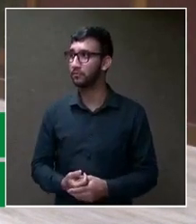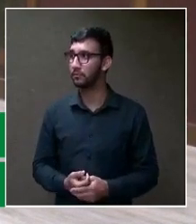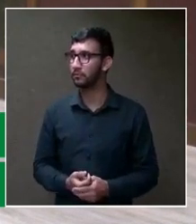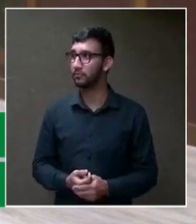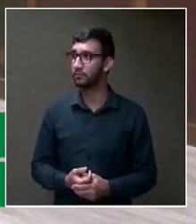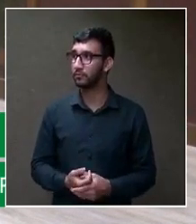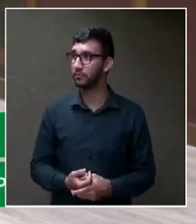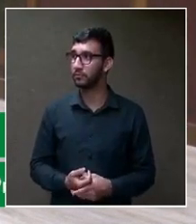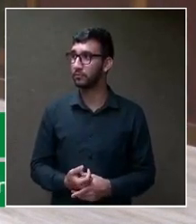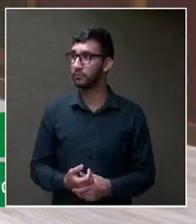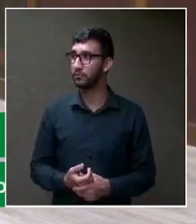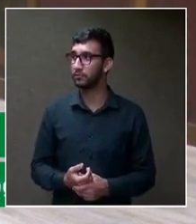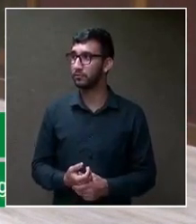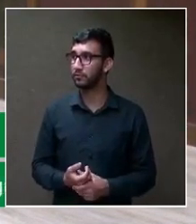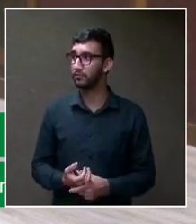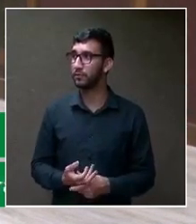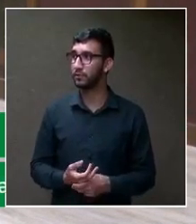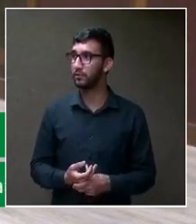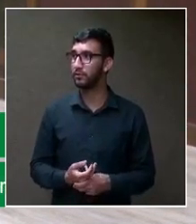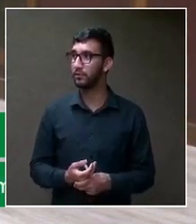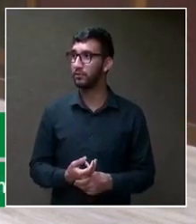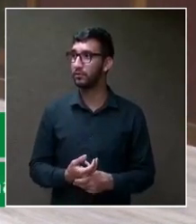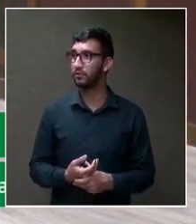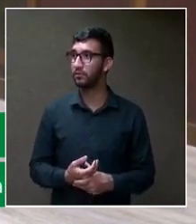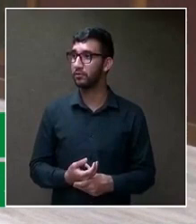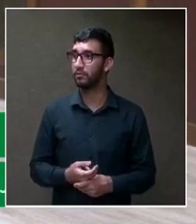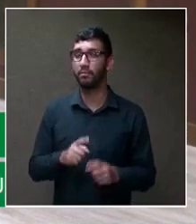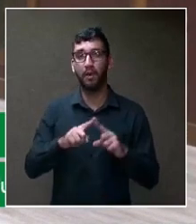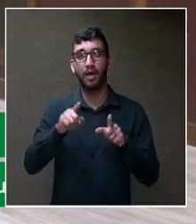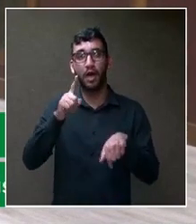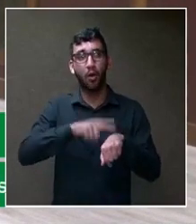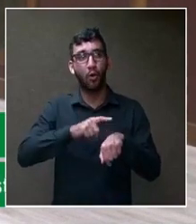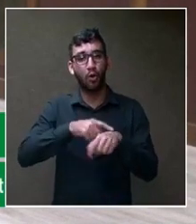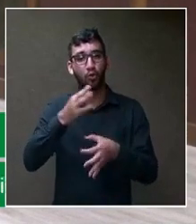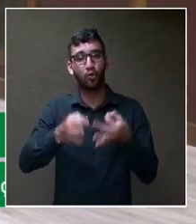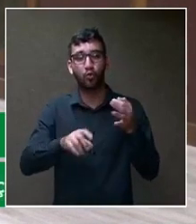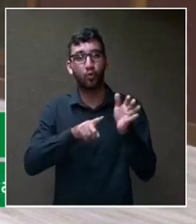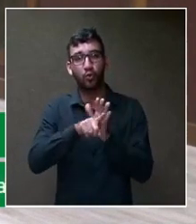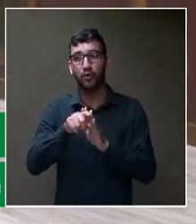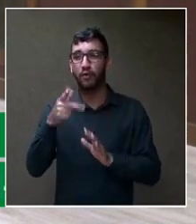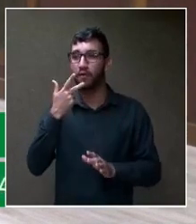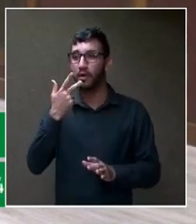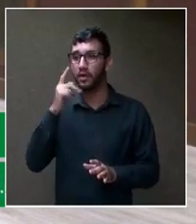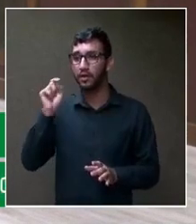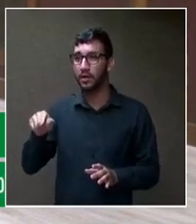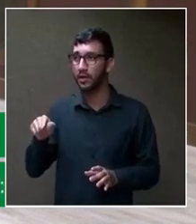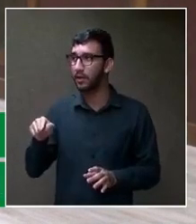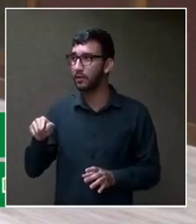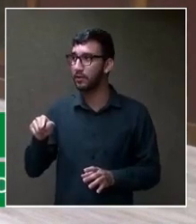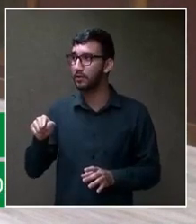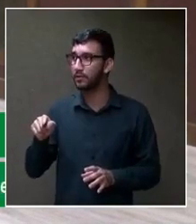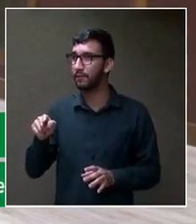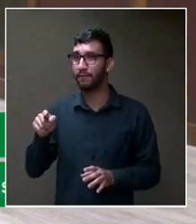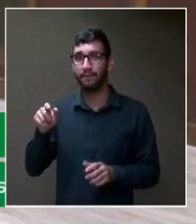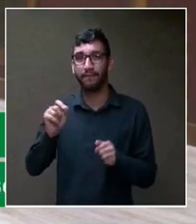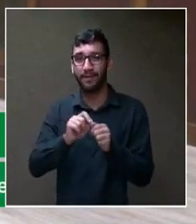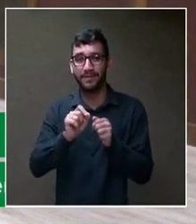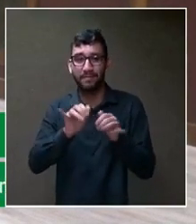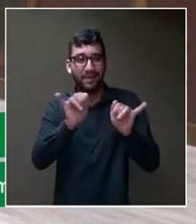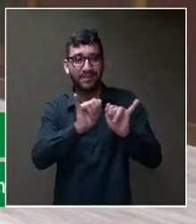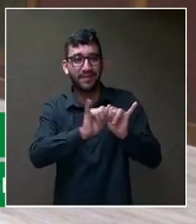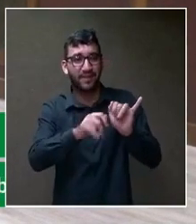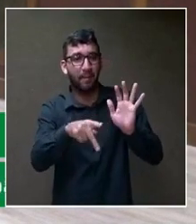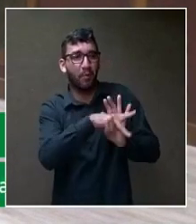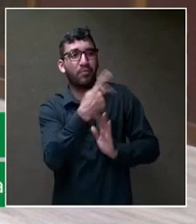perguntando. Estou lhe respondendo. Que, quando a senhora disse em juízo, a senhora disse que o único medo que ela teria era que ele tentasse contra a própria